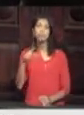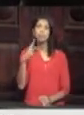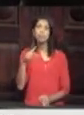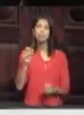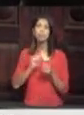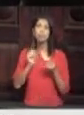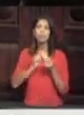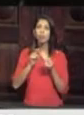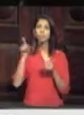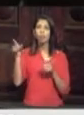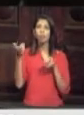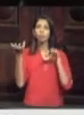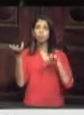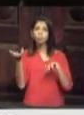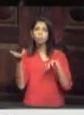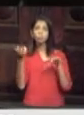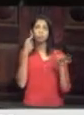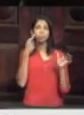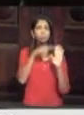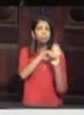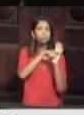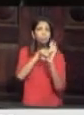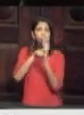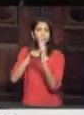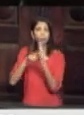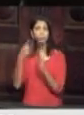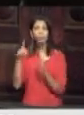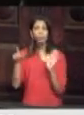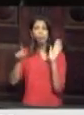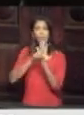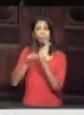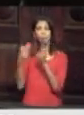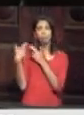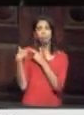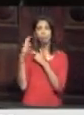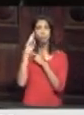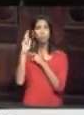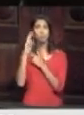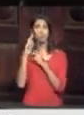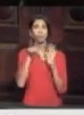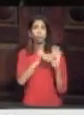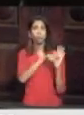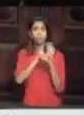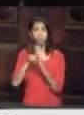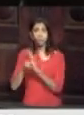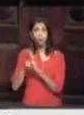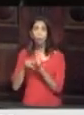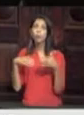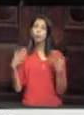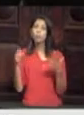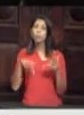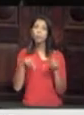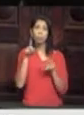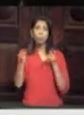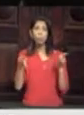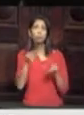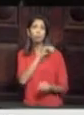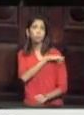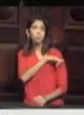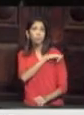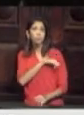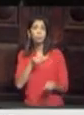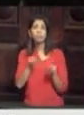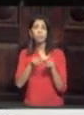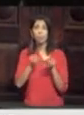no Congresso Nacional de uma alteração na Lei de Responsabilidade Fiscal. Então, população do Estado do Rio de Janeiro, a